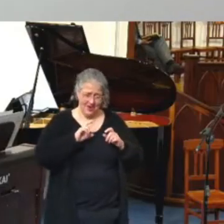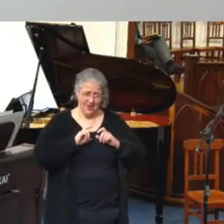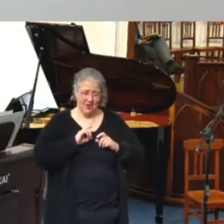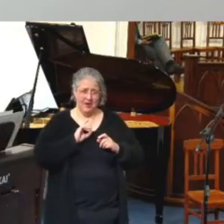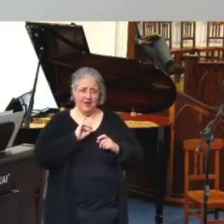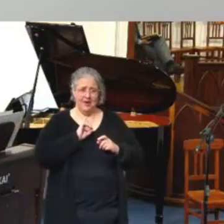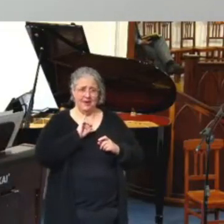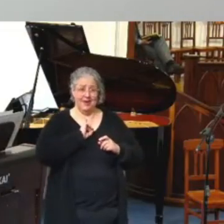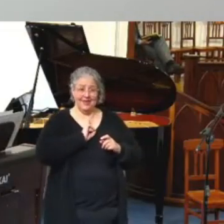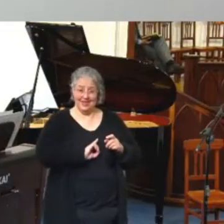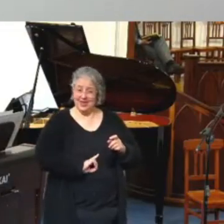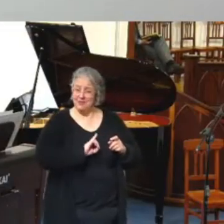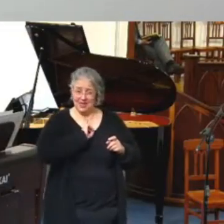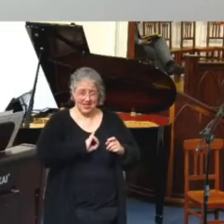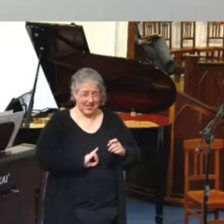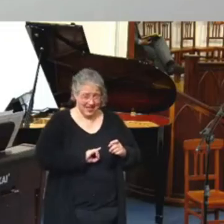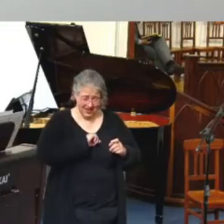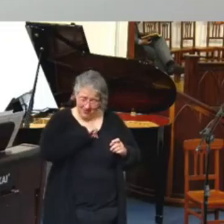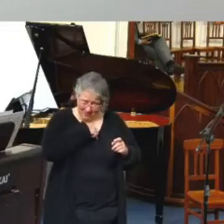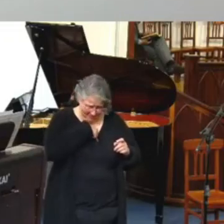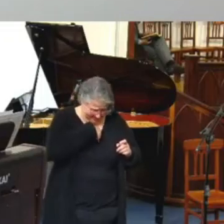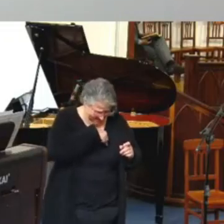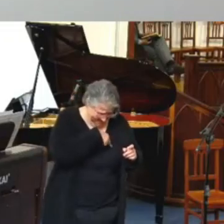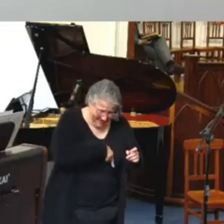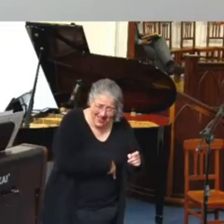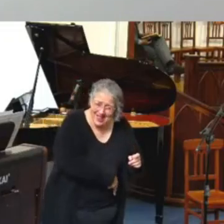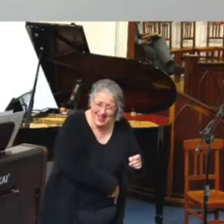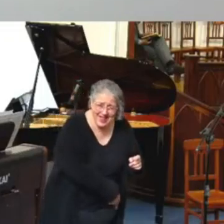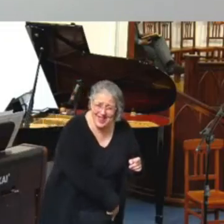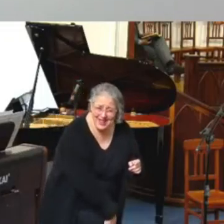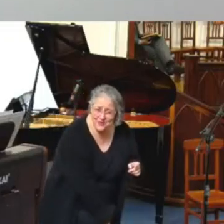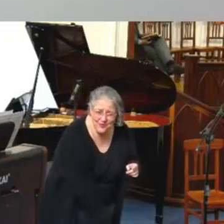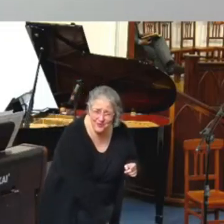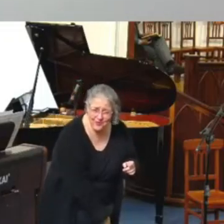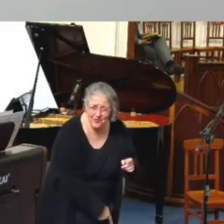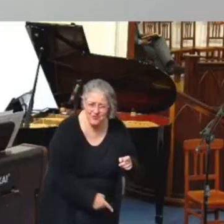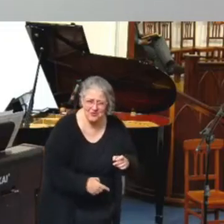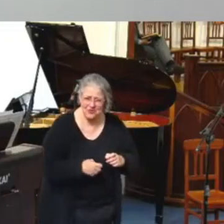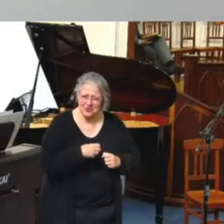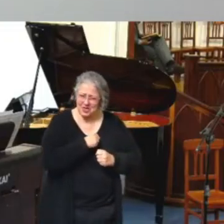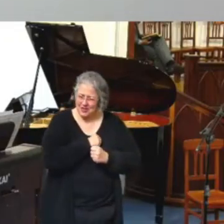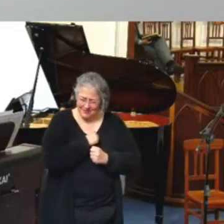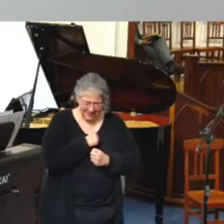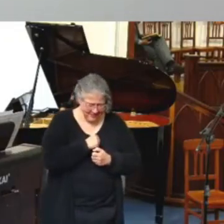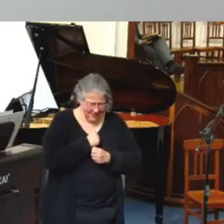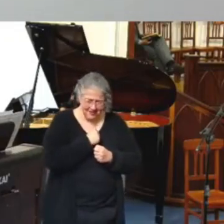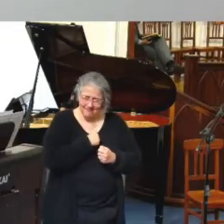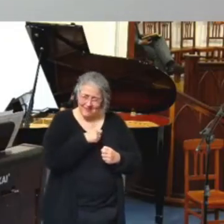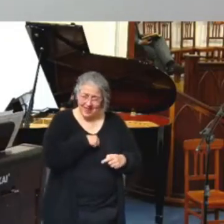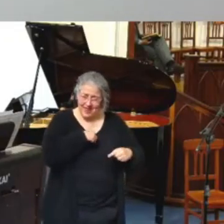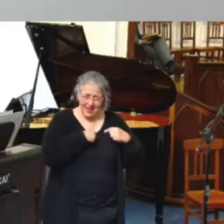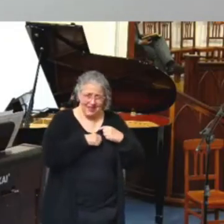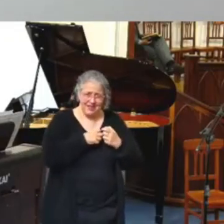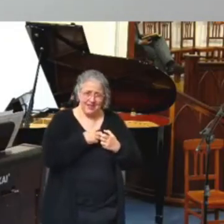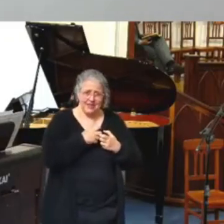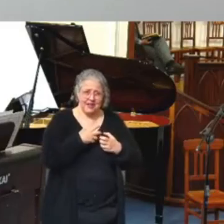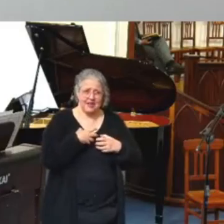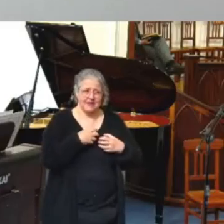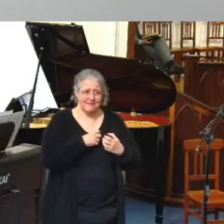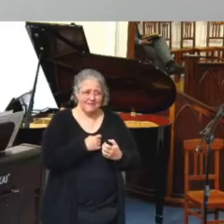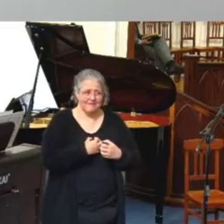chorar. É uma emoção tamanha que eu não consigo controlar e organizar as minhas